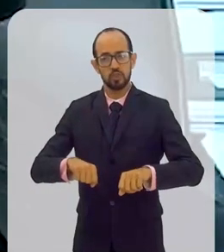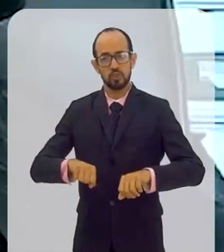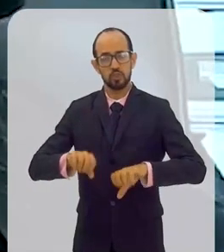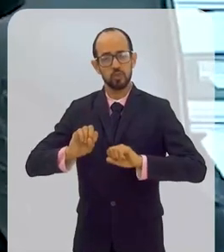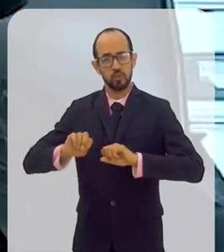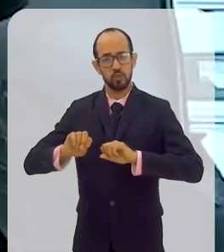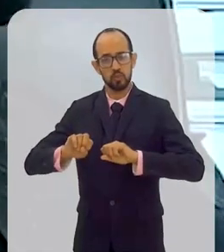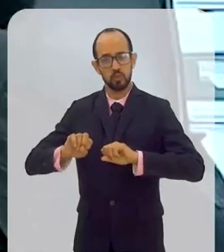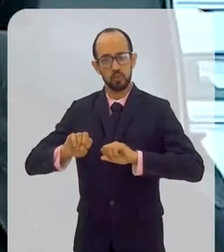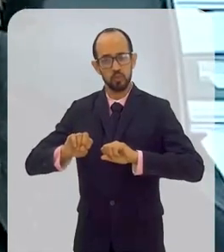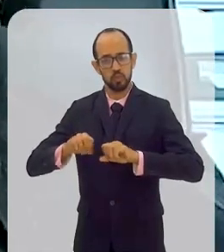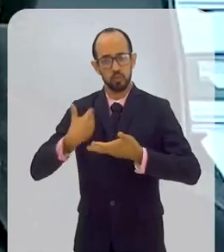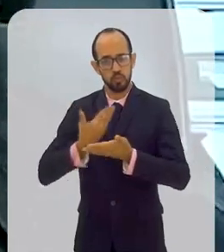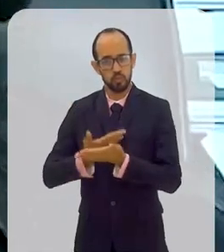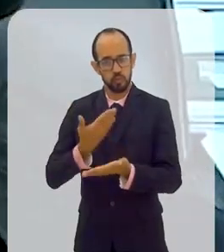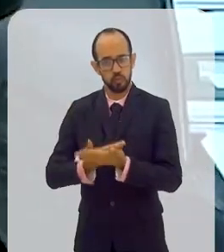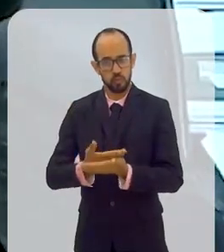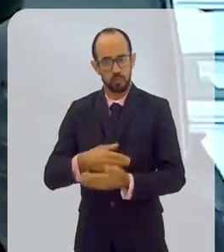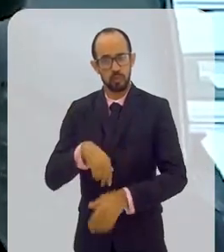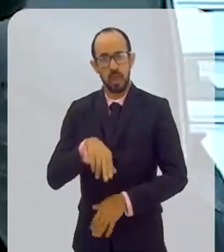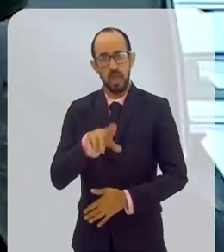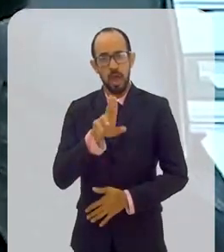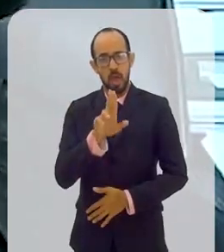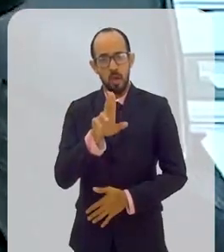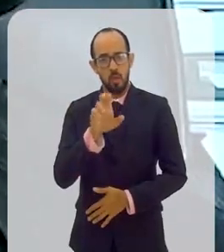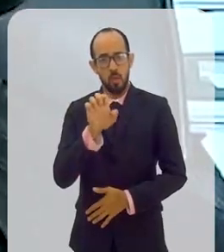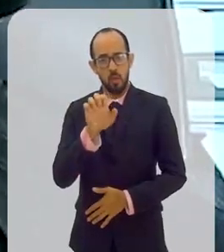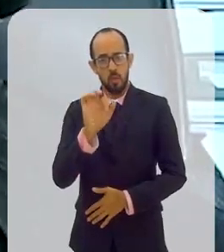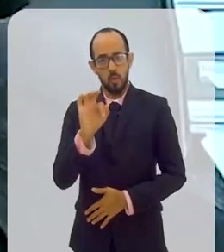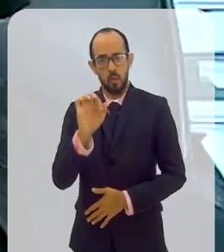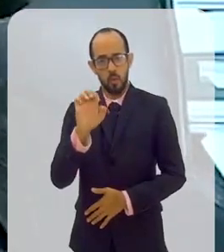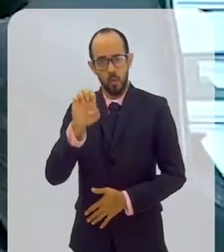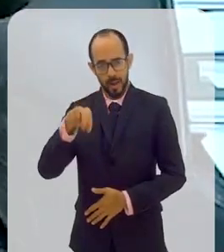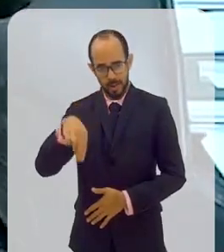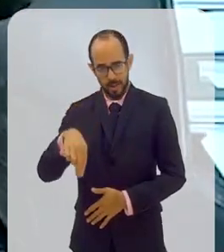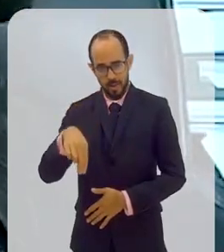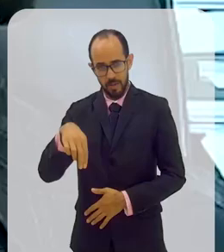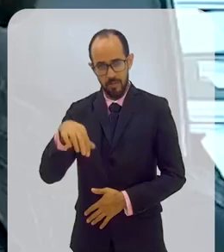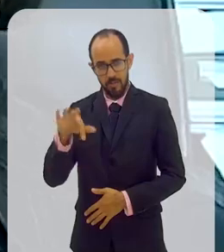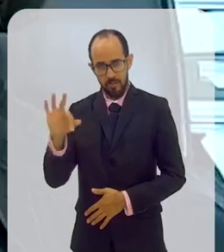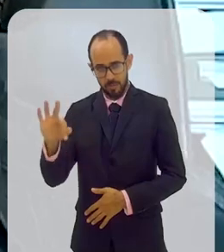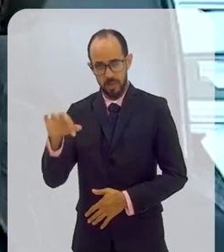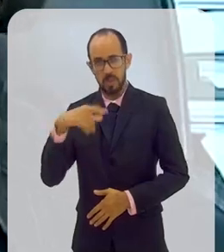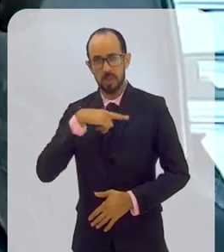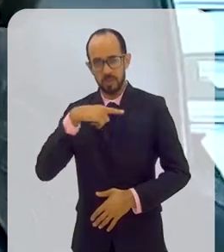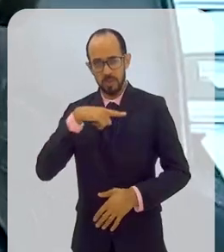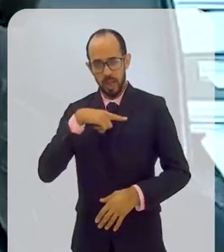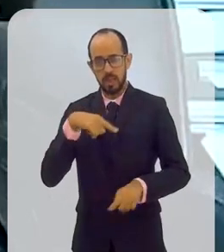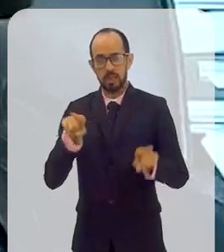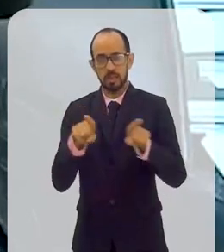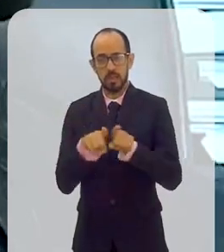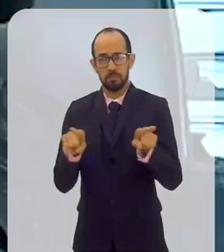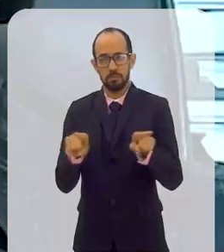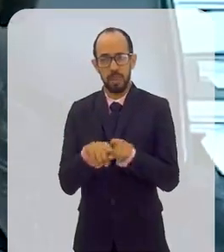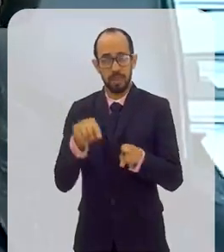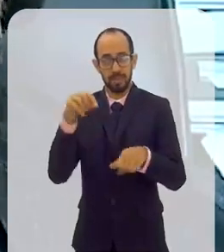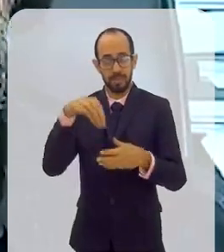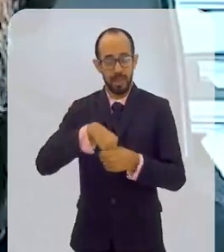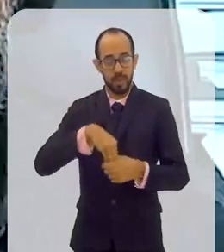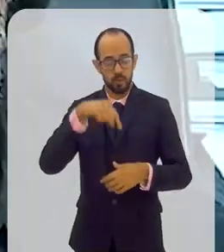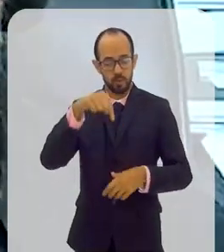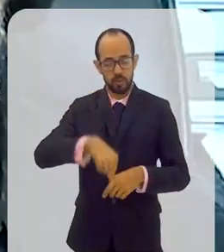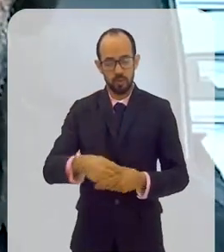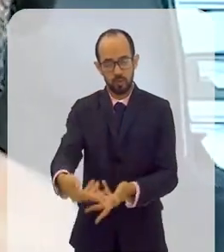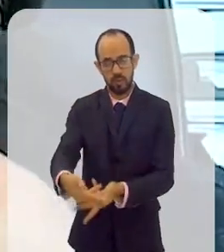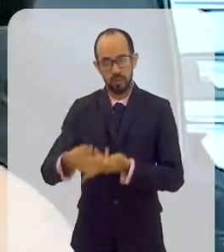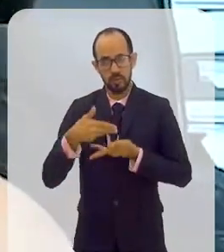participar na universidade, que a UENF é possível para eles, entendeu? E que realmente aqui dentro a gente tem um